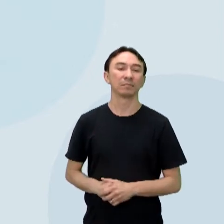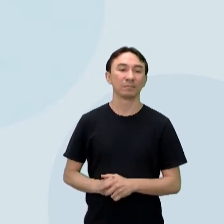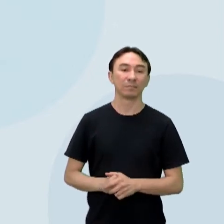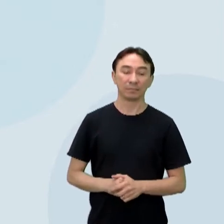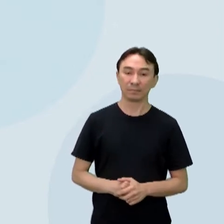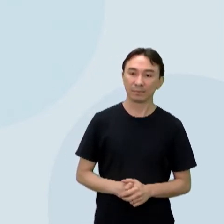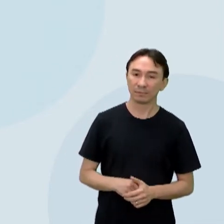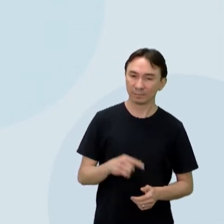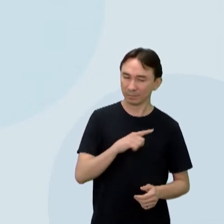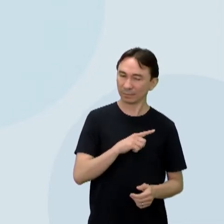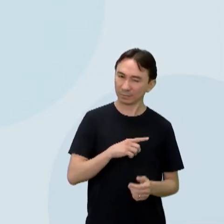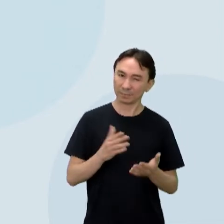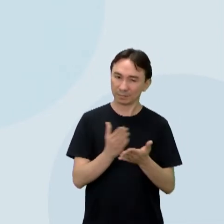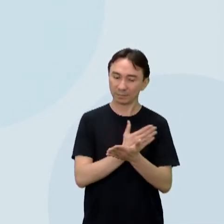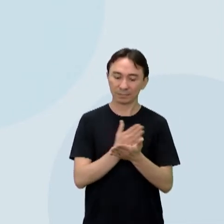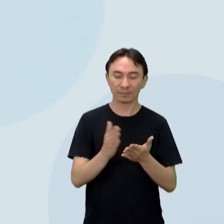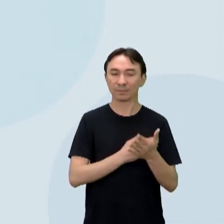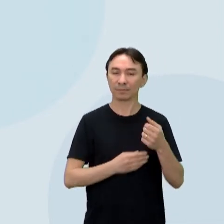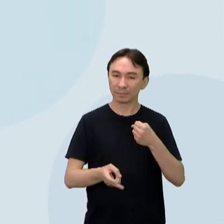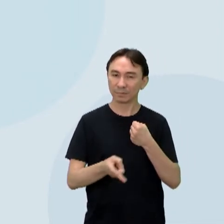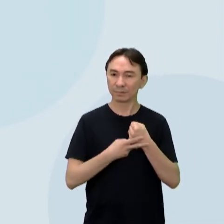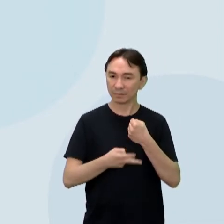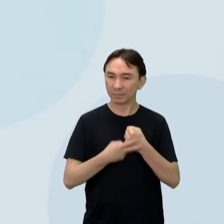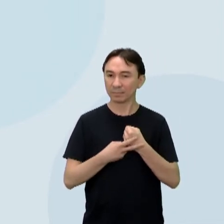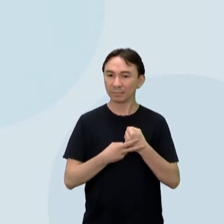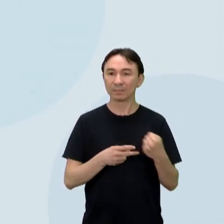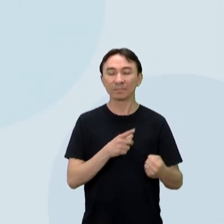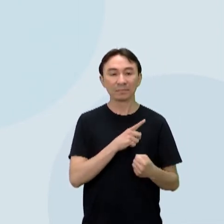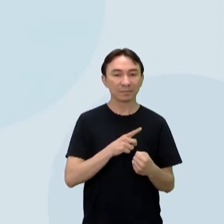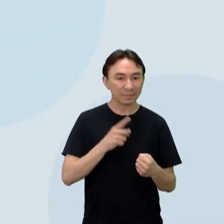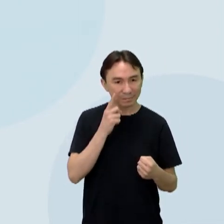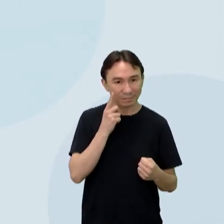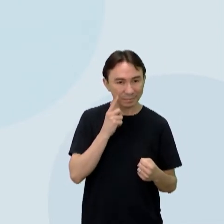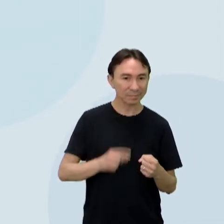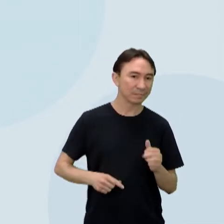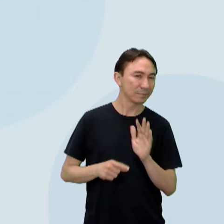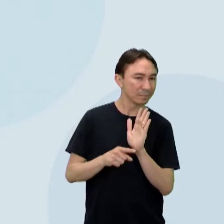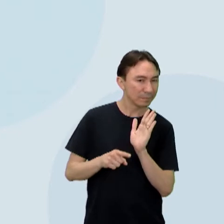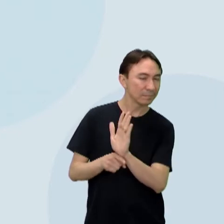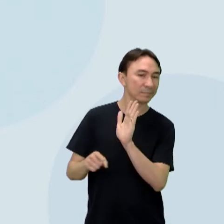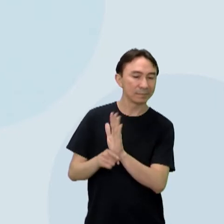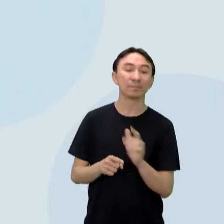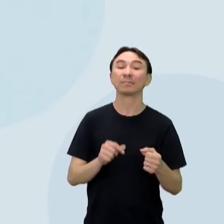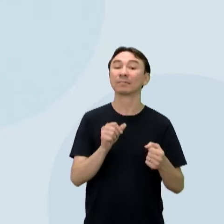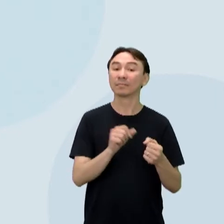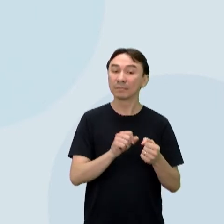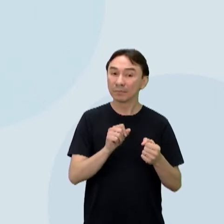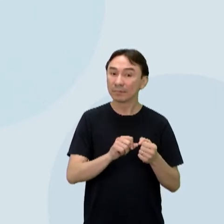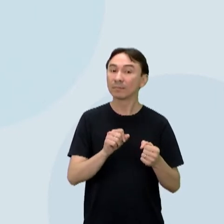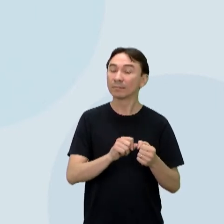A gente tem alguns verbinhos aqui, né? Uhum. Contribuir, fazer.